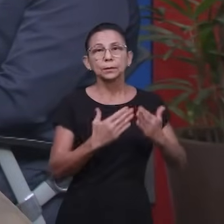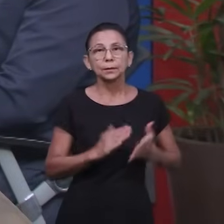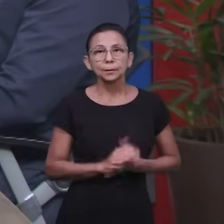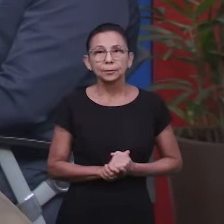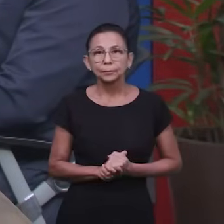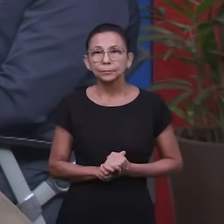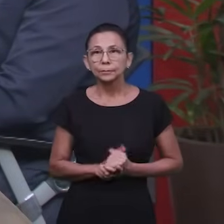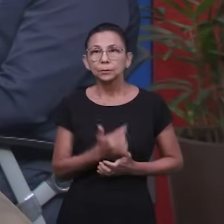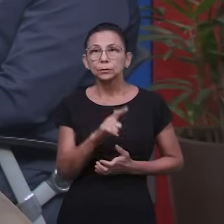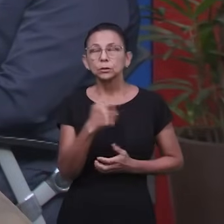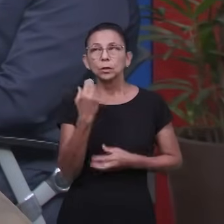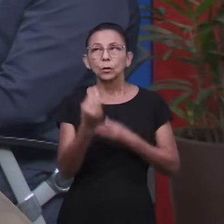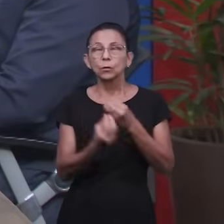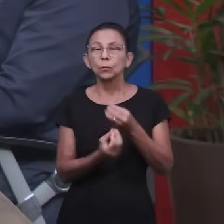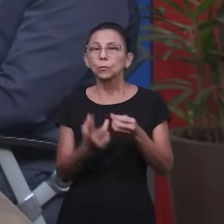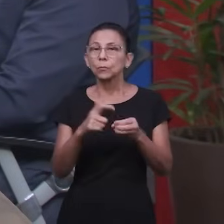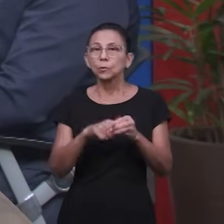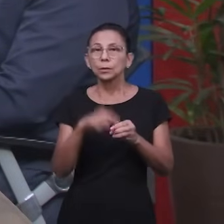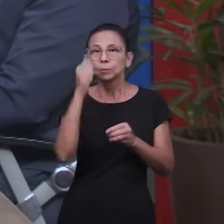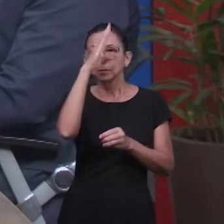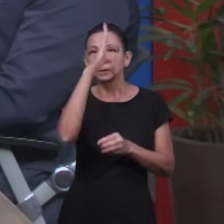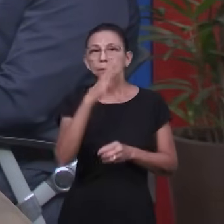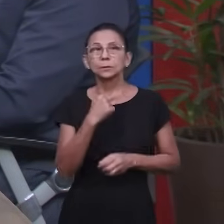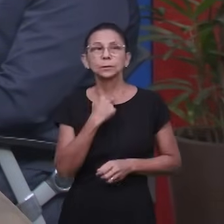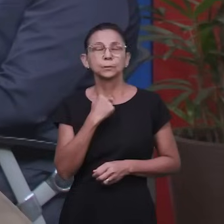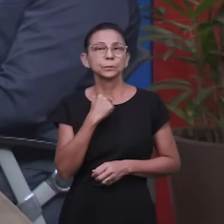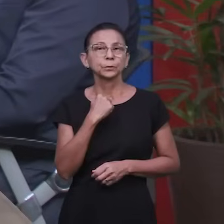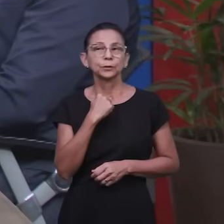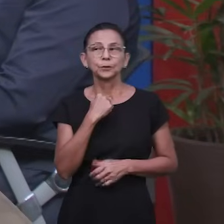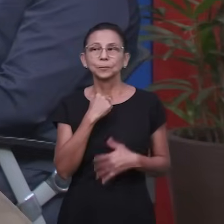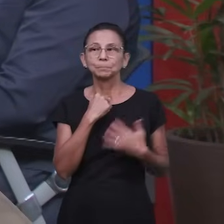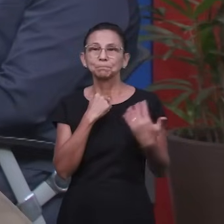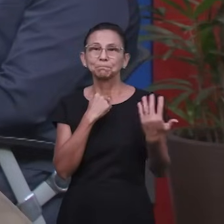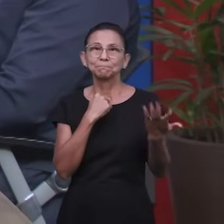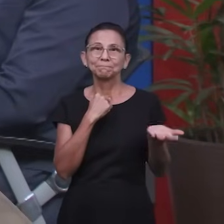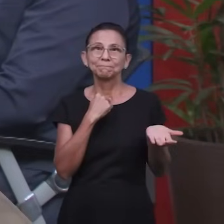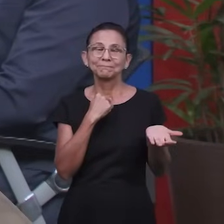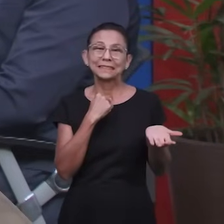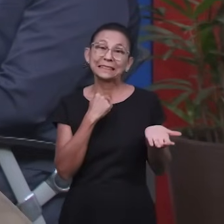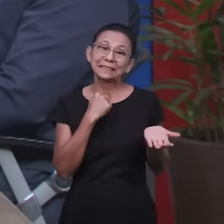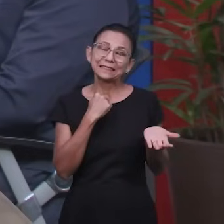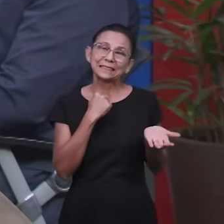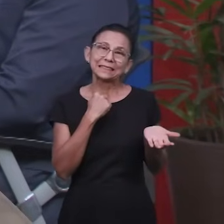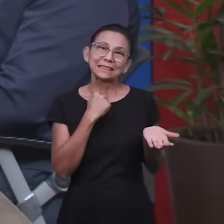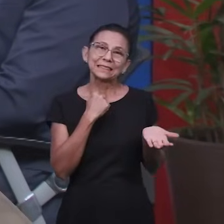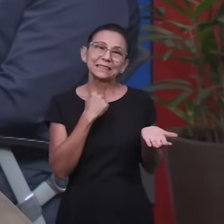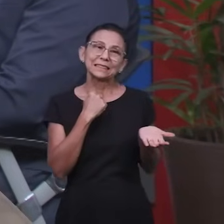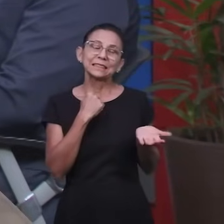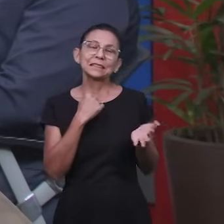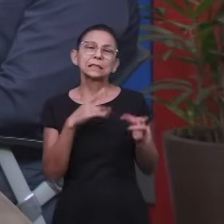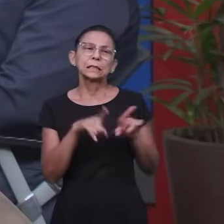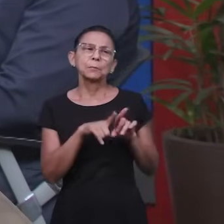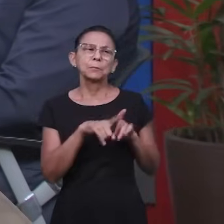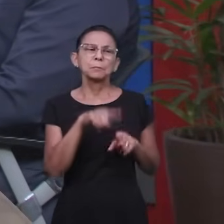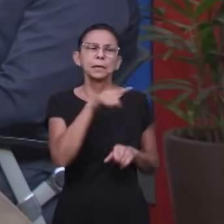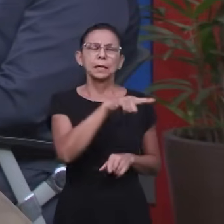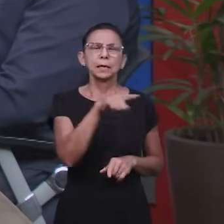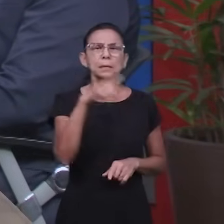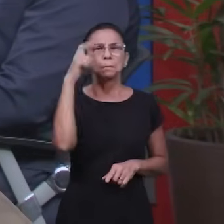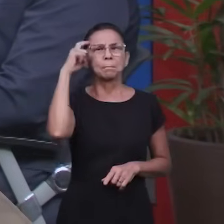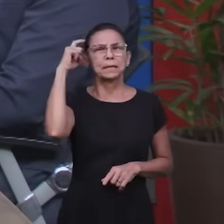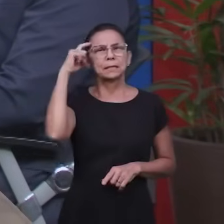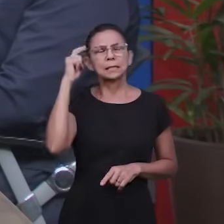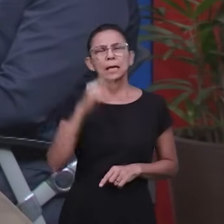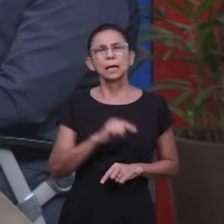nenhum, porque na verdade a intenção era ir para os Estados Unidos, né? E ali foi um período de mais de 6